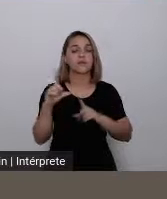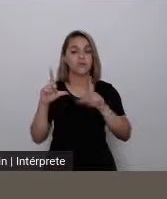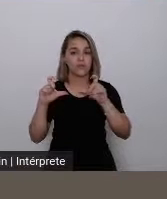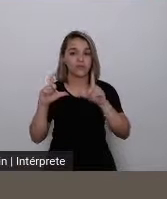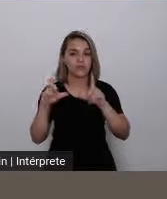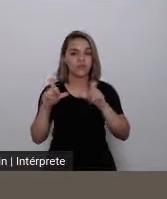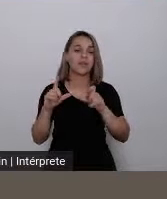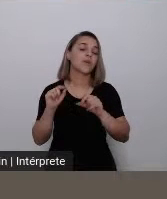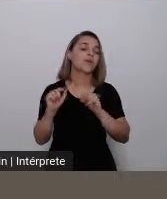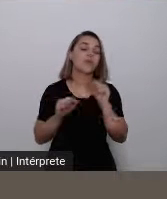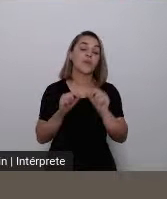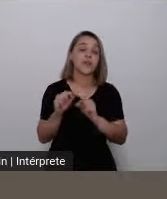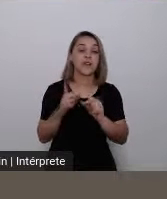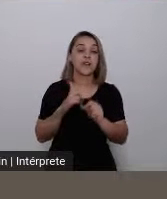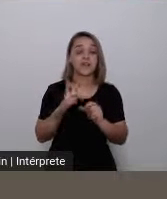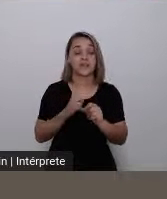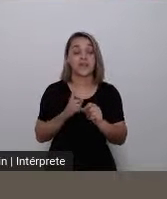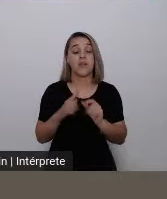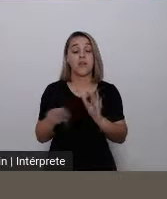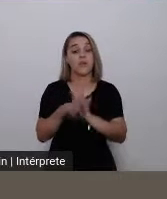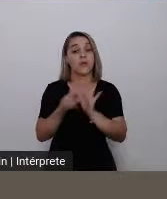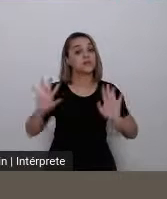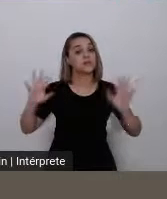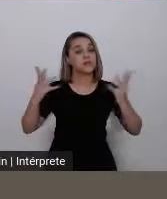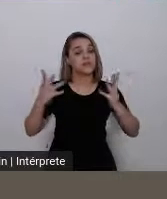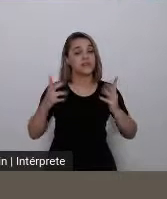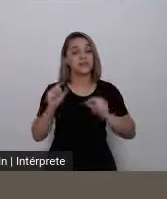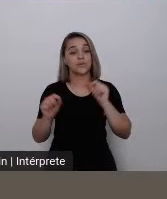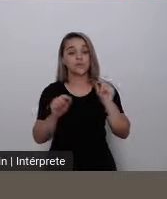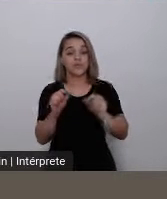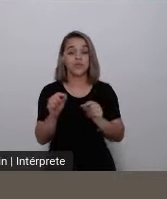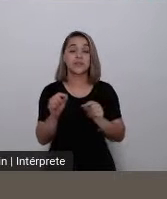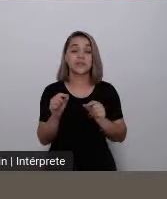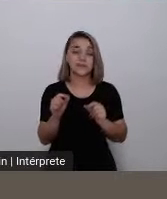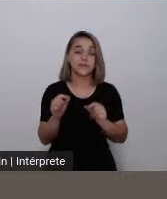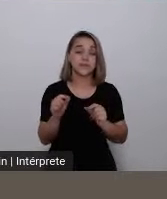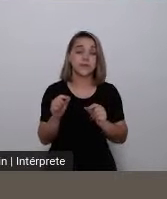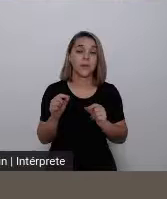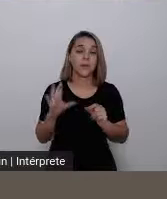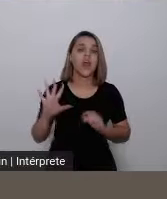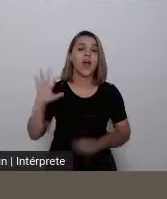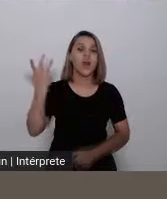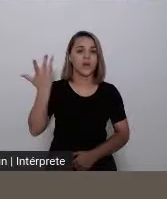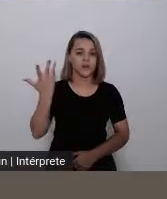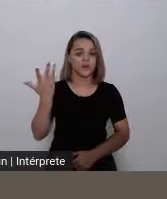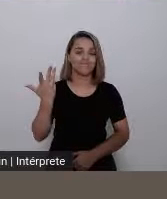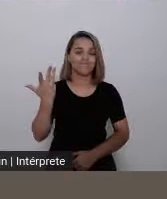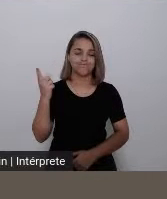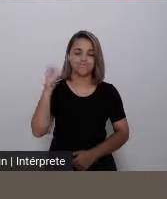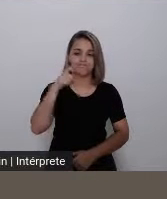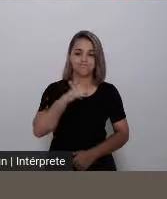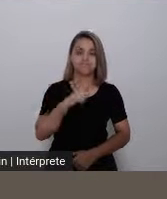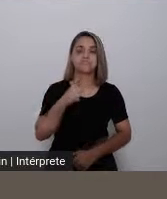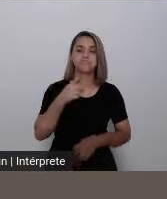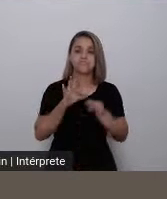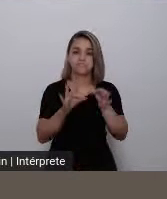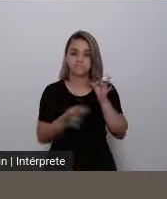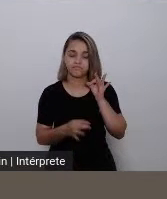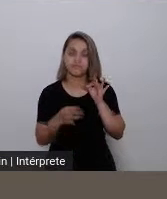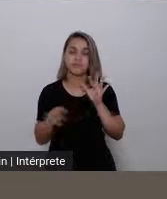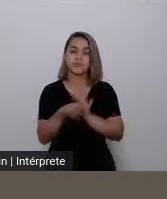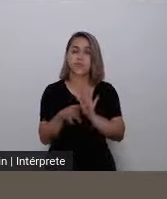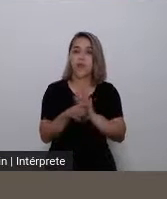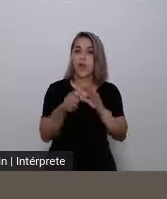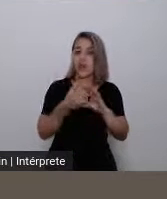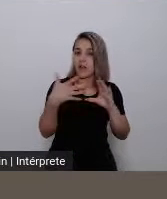de um evento no recorte estrito da semana, que pode ser considerado como fenômeno complexo, característico aparentemente da modernidade